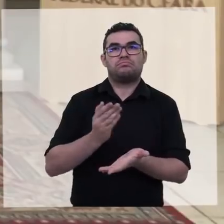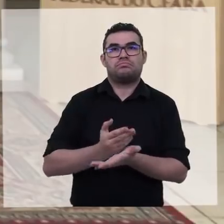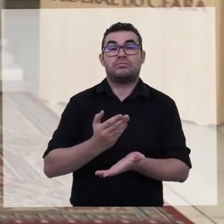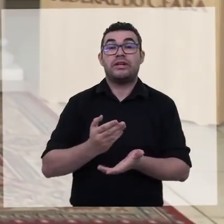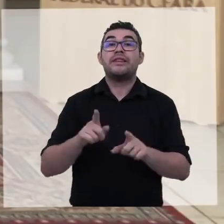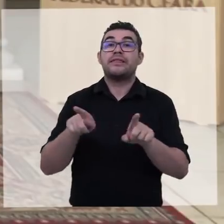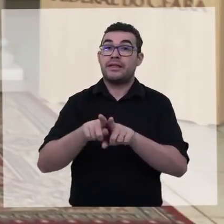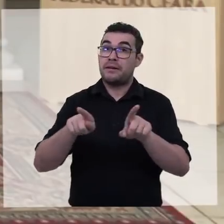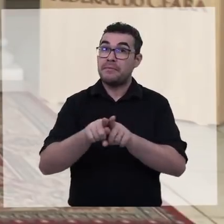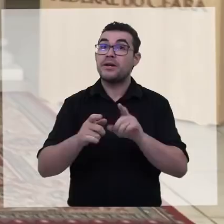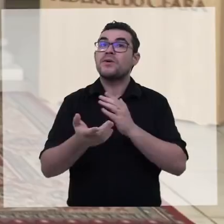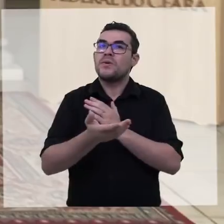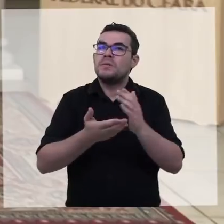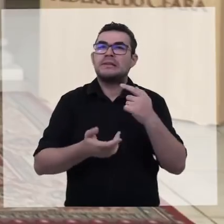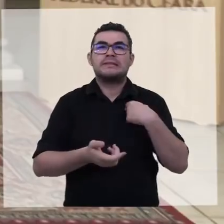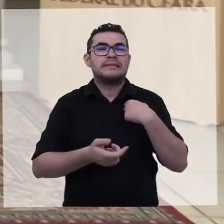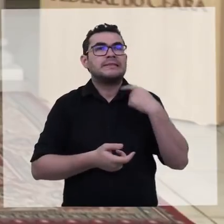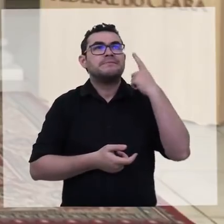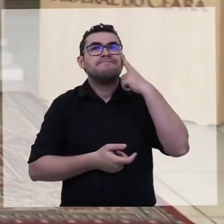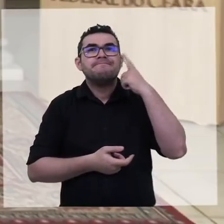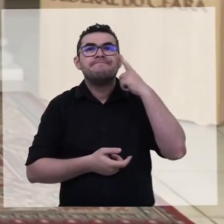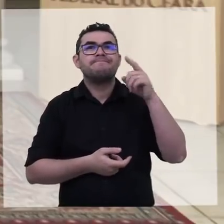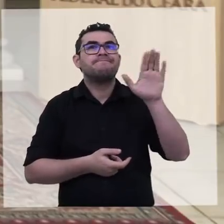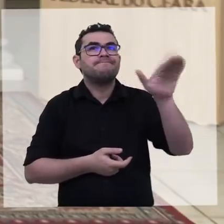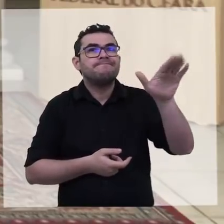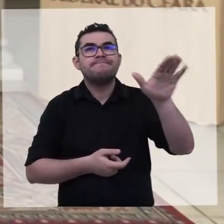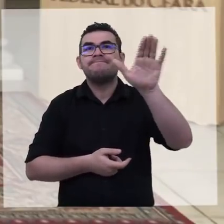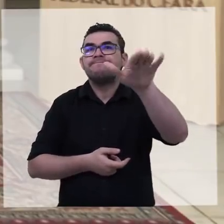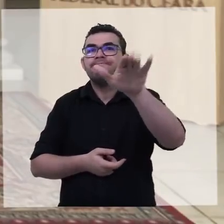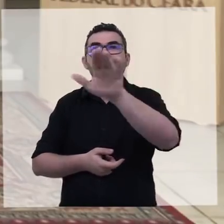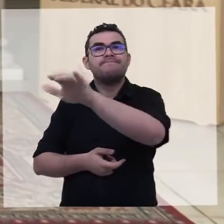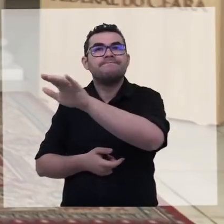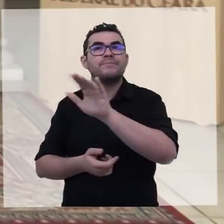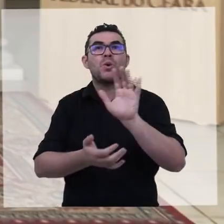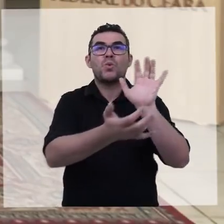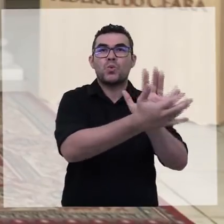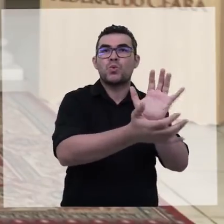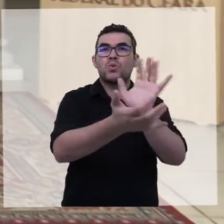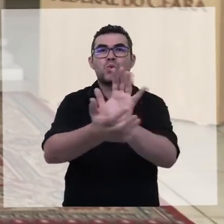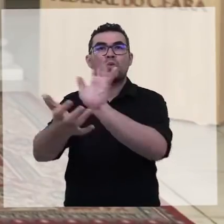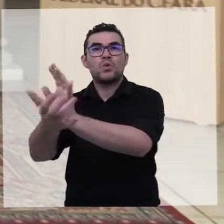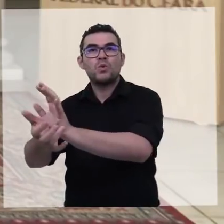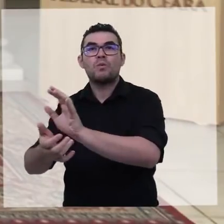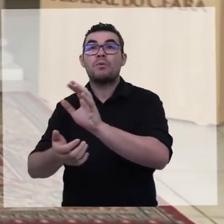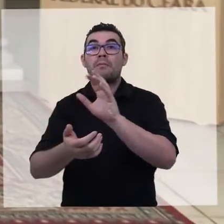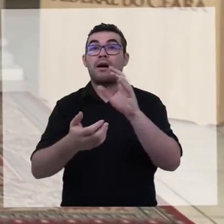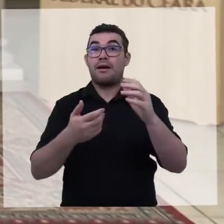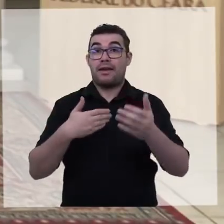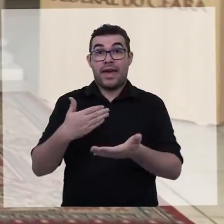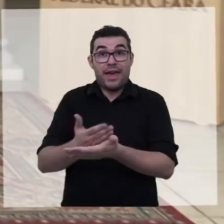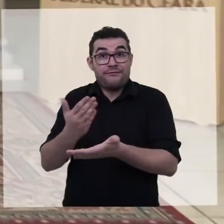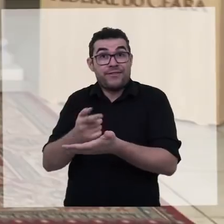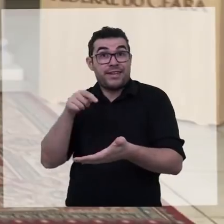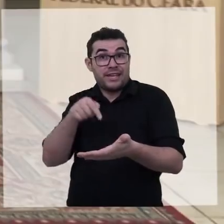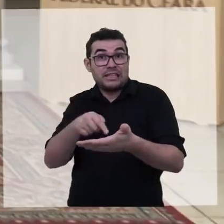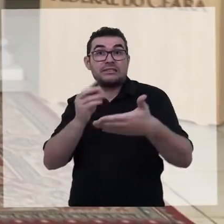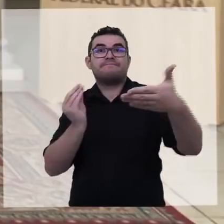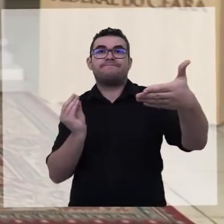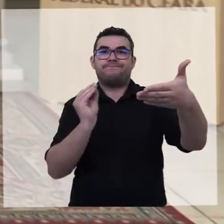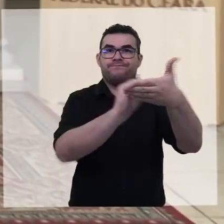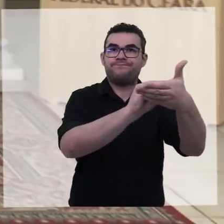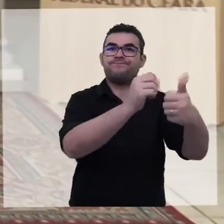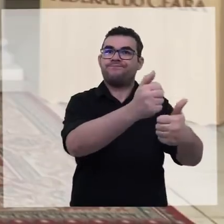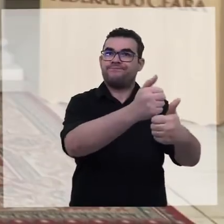revista. Tudo que era base eu mandava, aí consegui a indexação na CAB, foi a primeira que